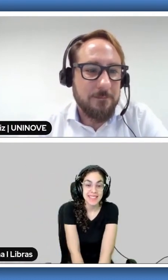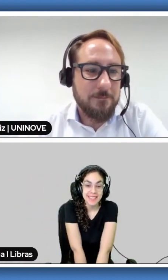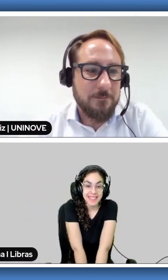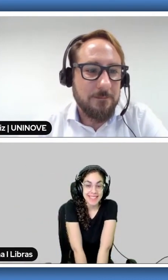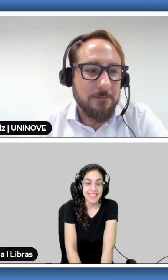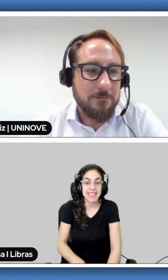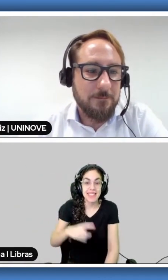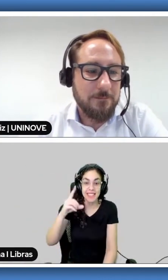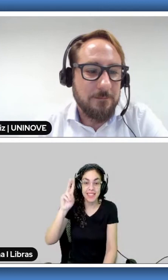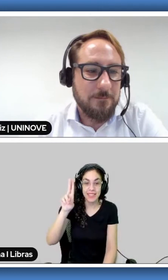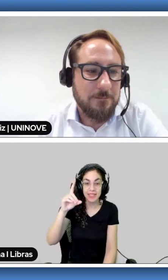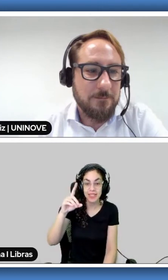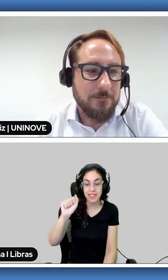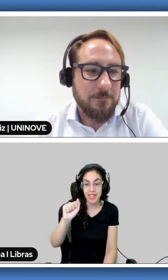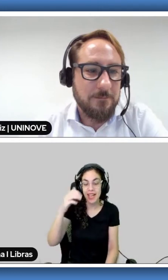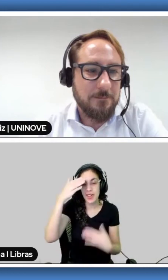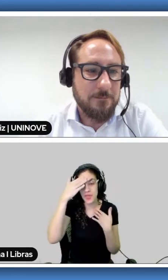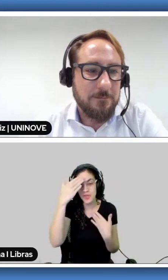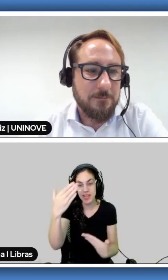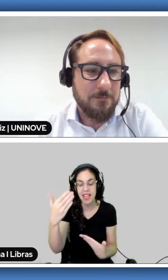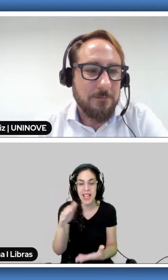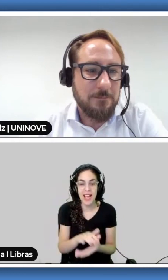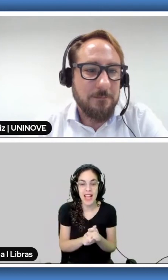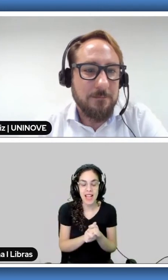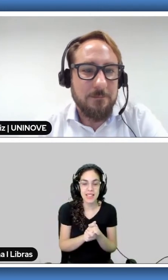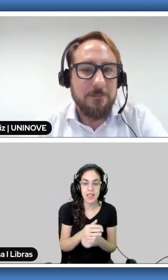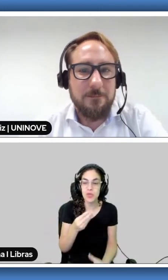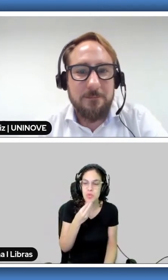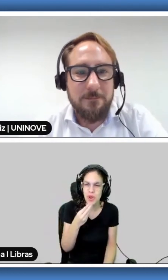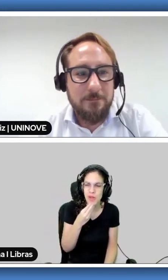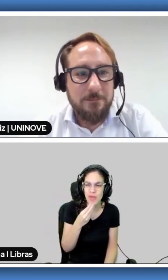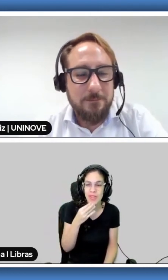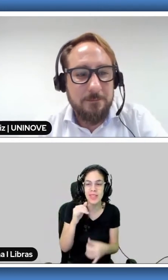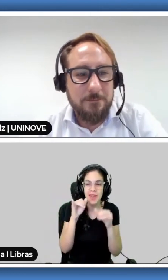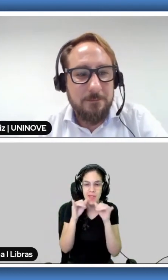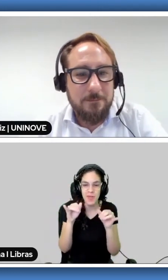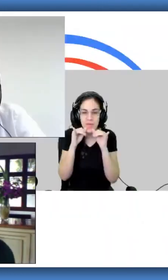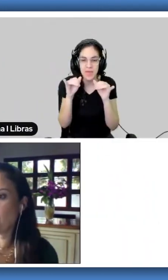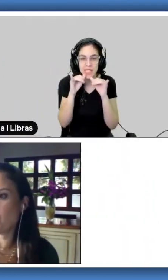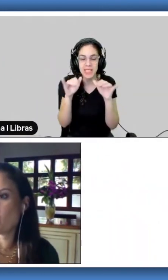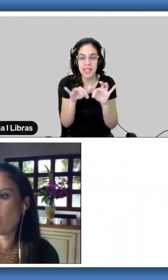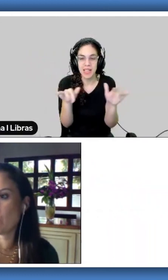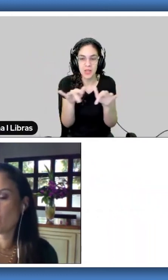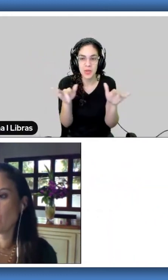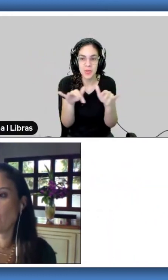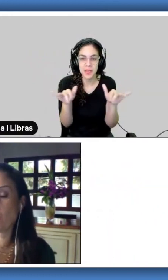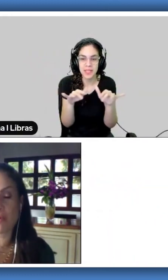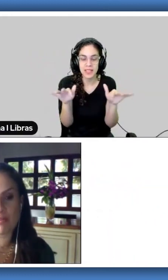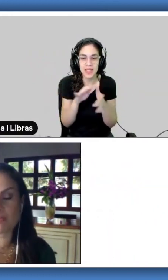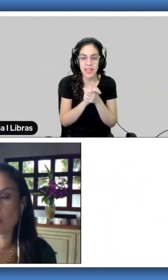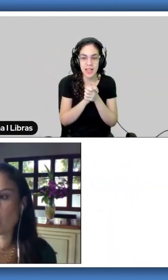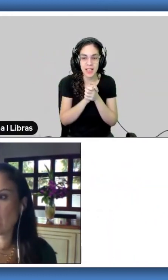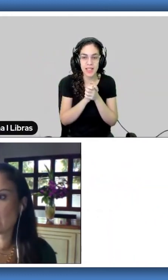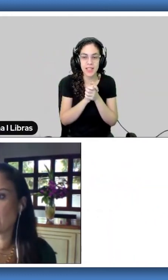Duda, muito obrigado. Deixa eu aproveitar aqui, compartilhar aí alguns comentários aqui do pessoal, que eu acho que